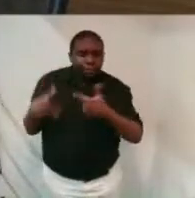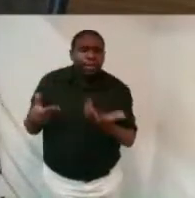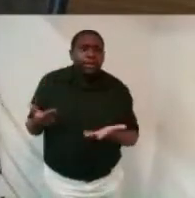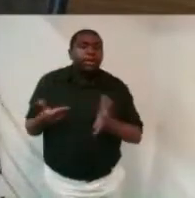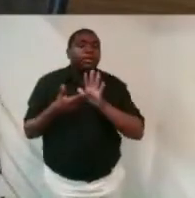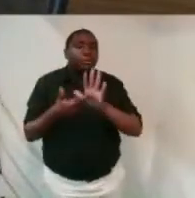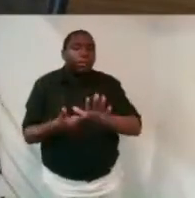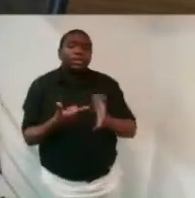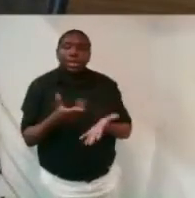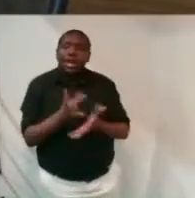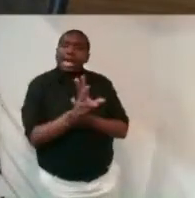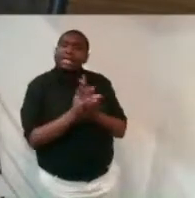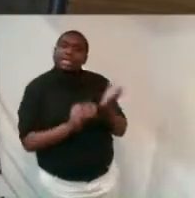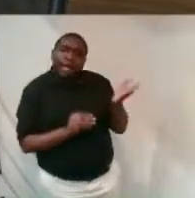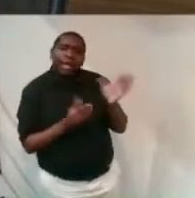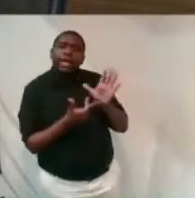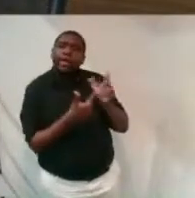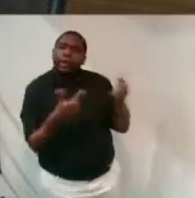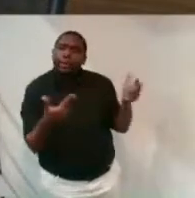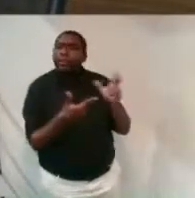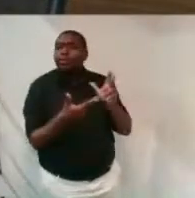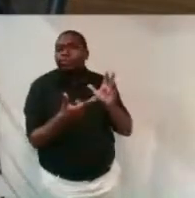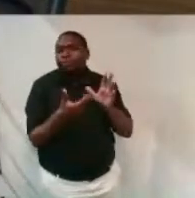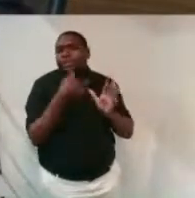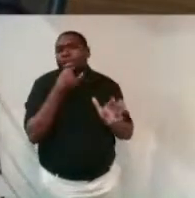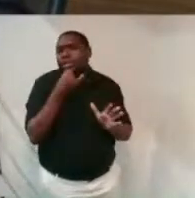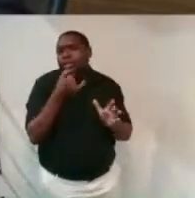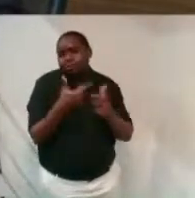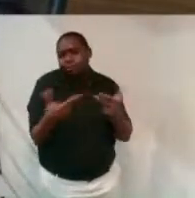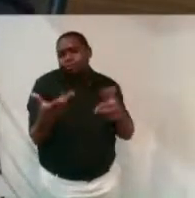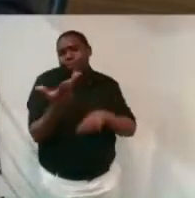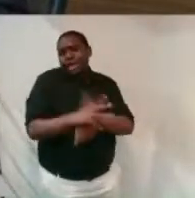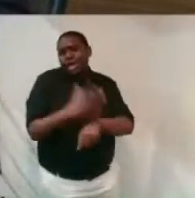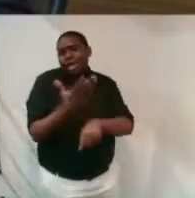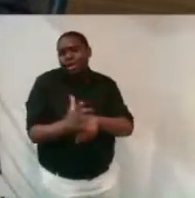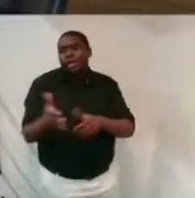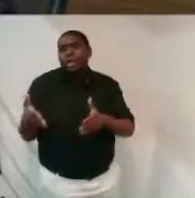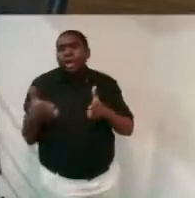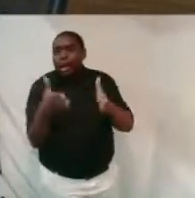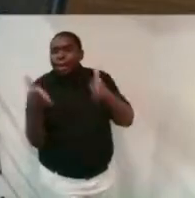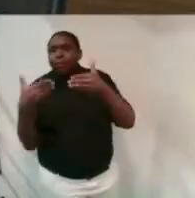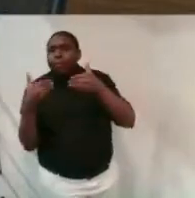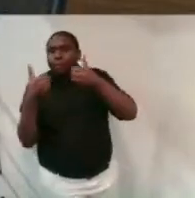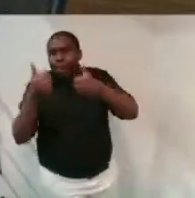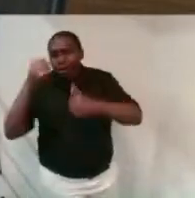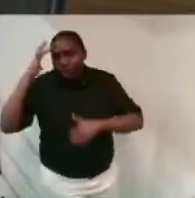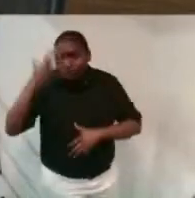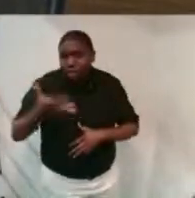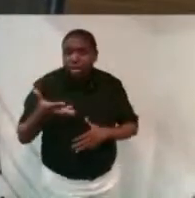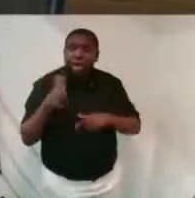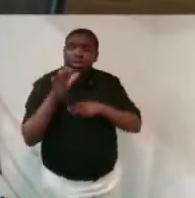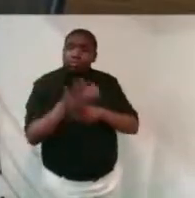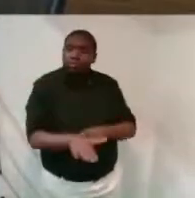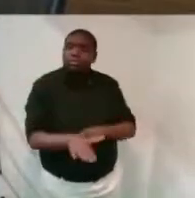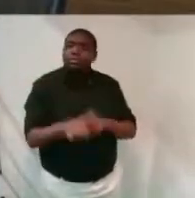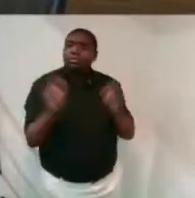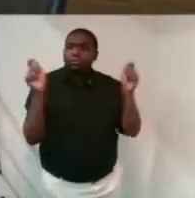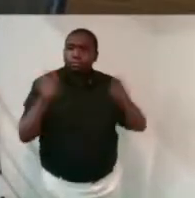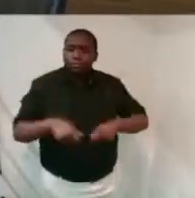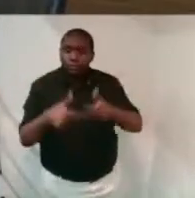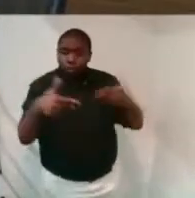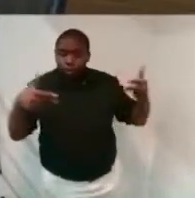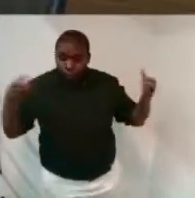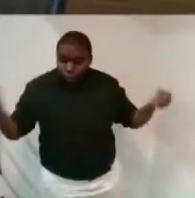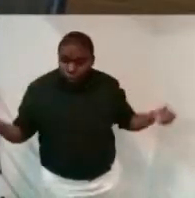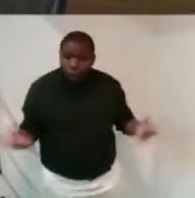exemplos práticos bem-sucedidos, propor caminhos mais resolutivos e auxiliar na capacitação e atualização sobre pontos